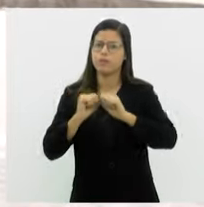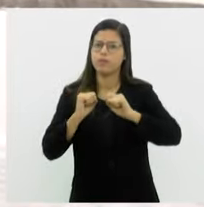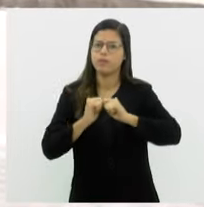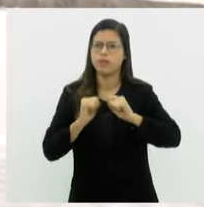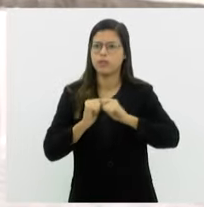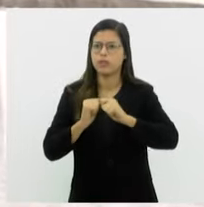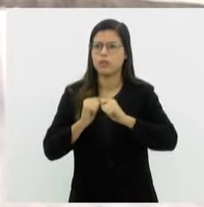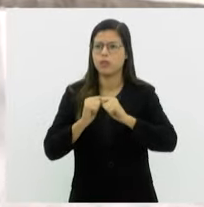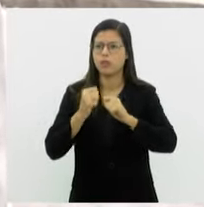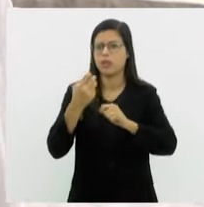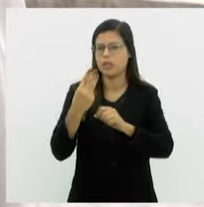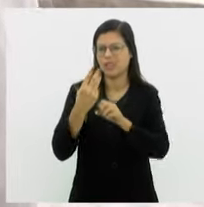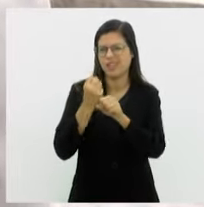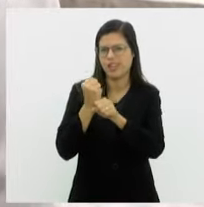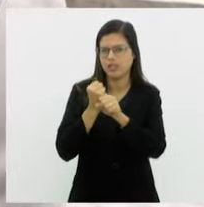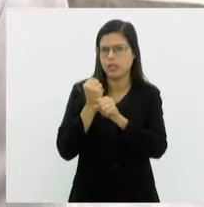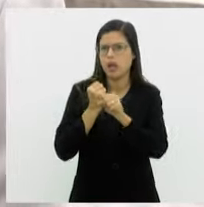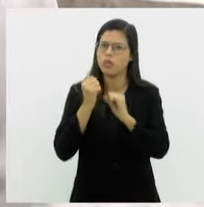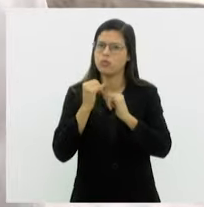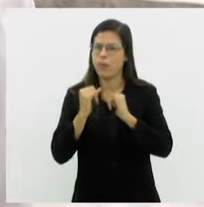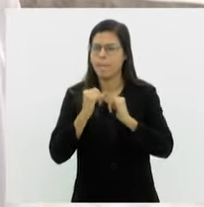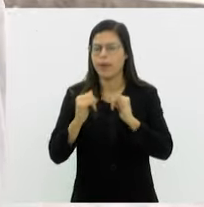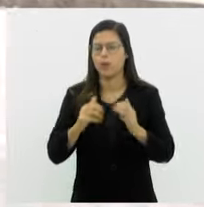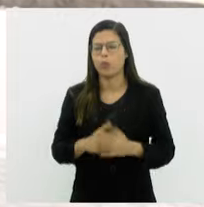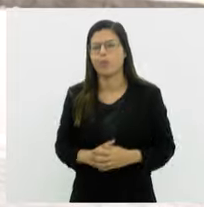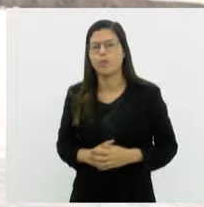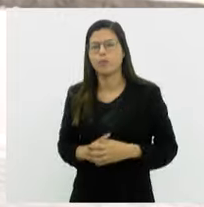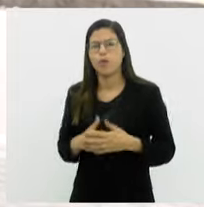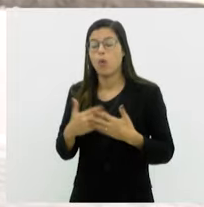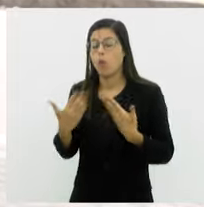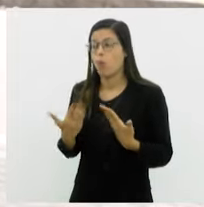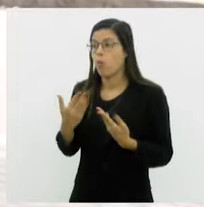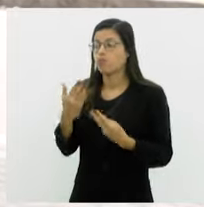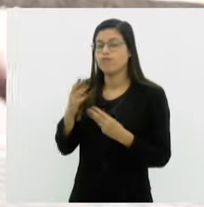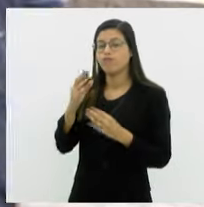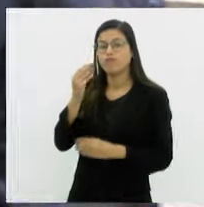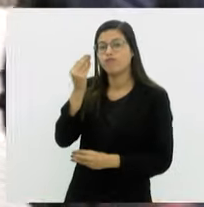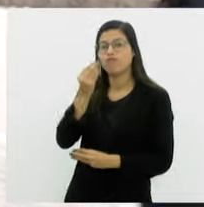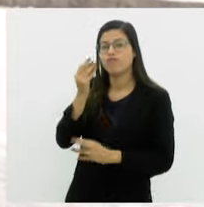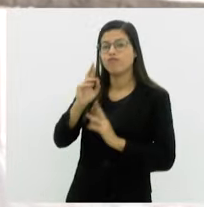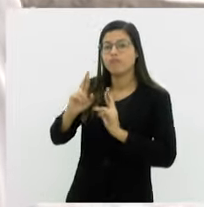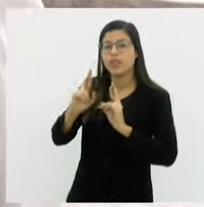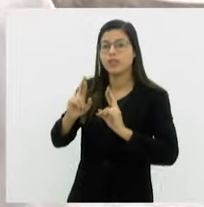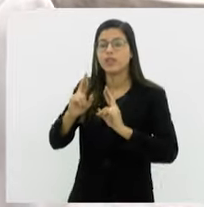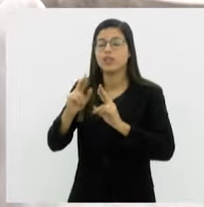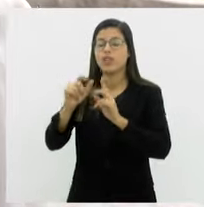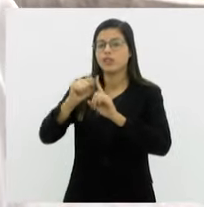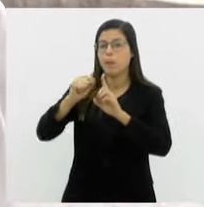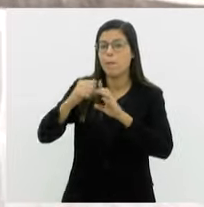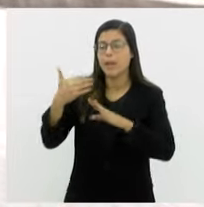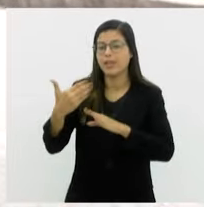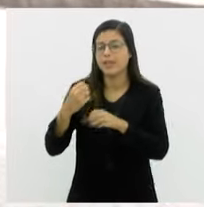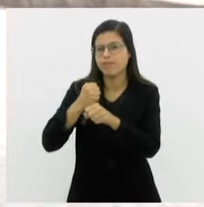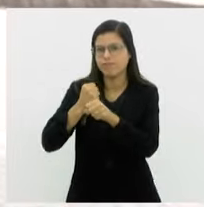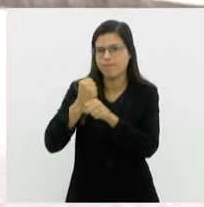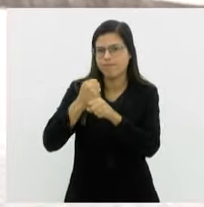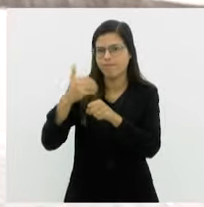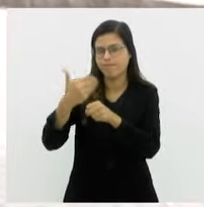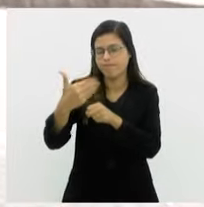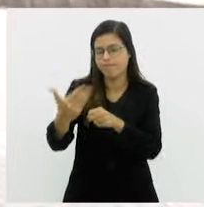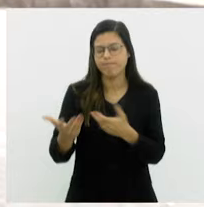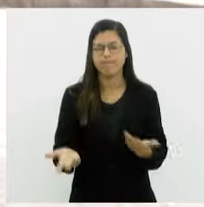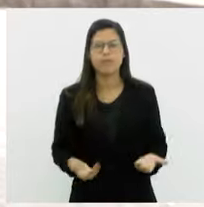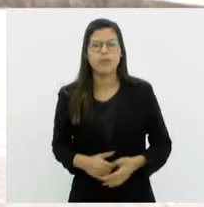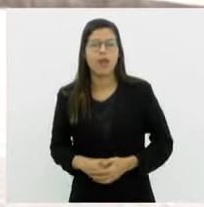esses 3 anos e meio. E qual a expectativa para esses próximos meses de 2024 ainda? Olha, a gente está trabalhando para